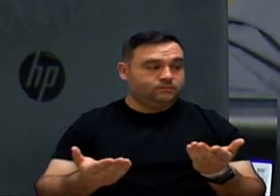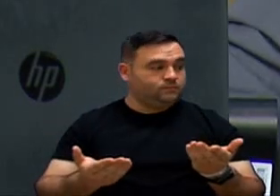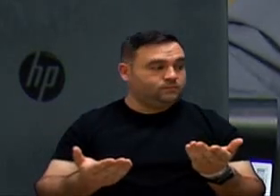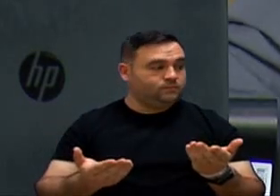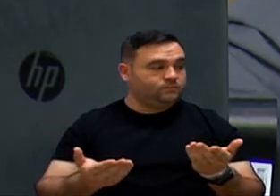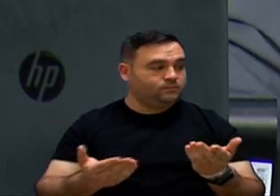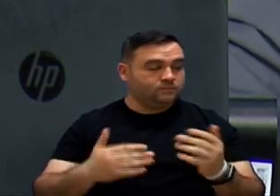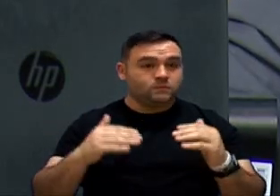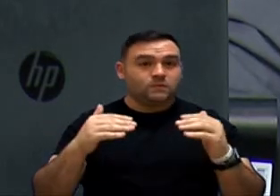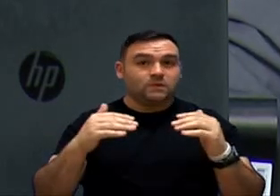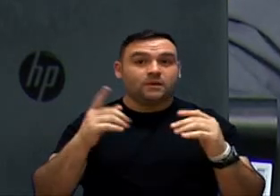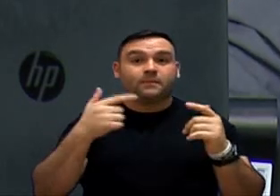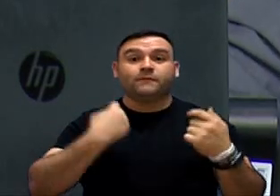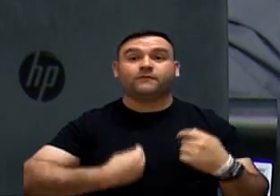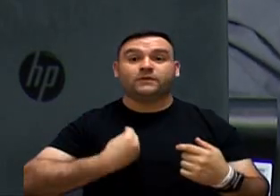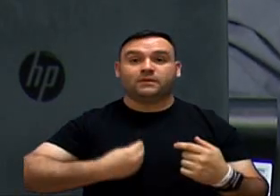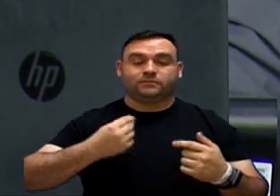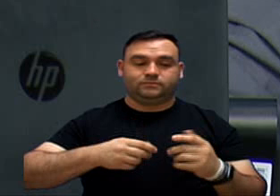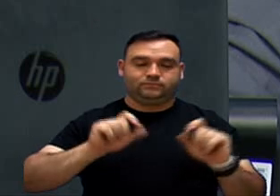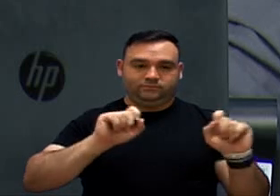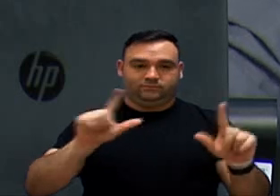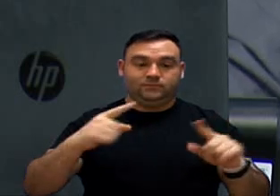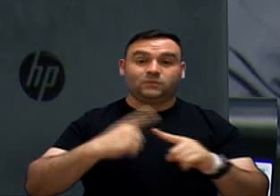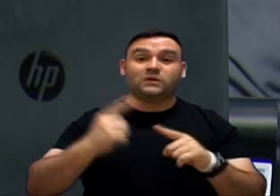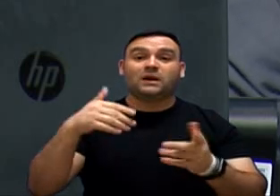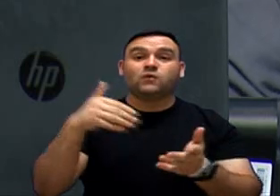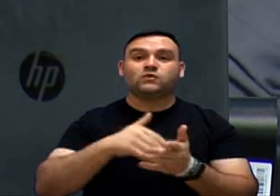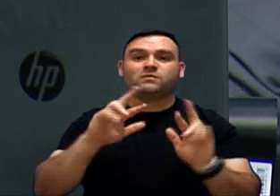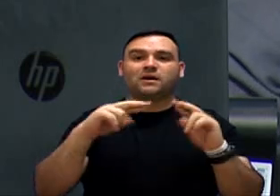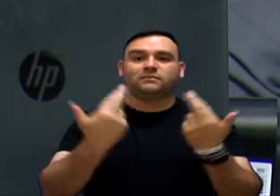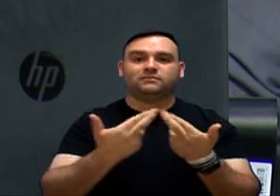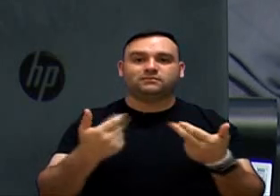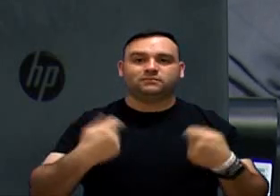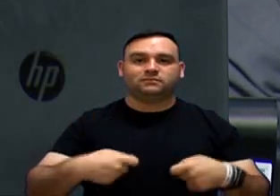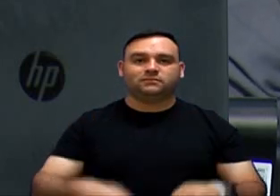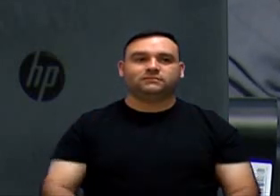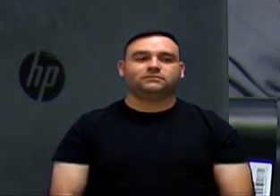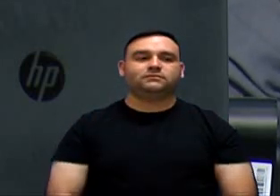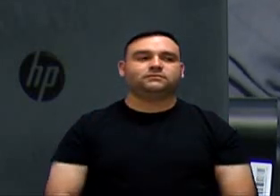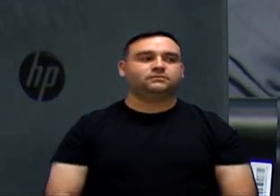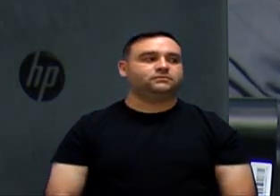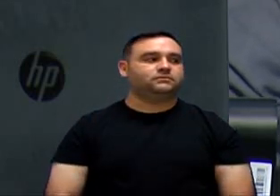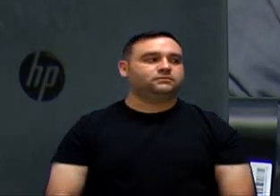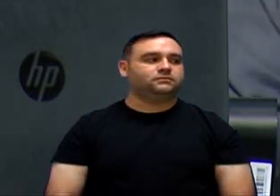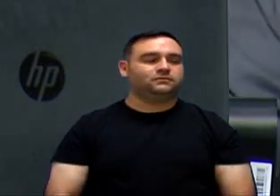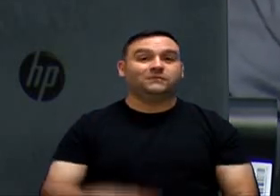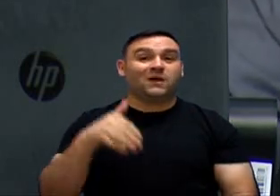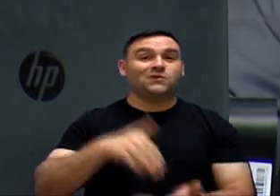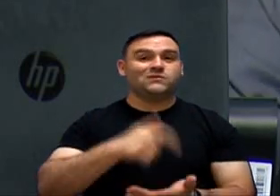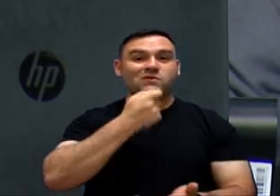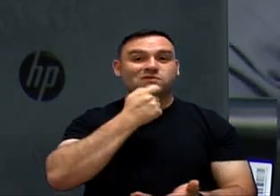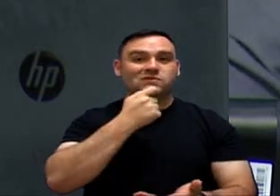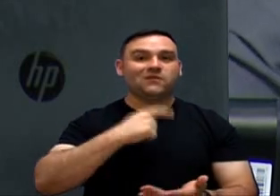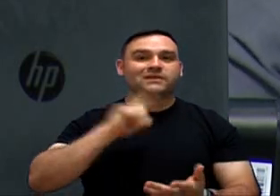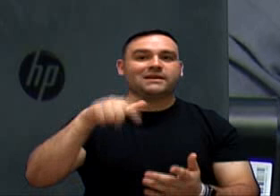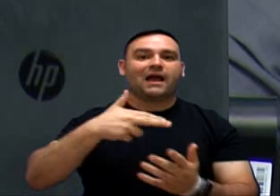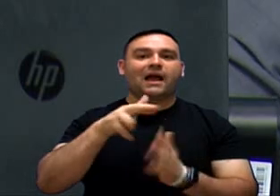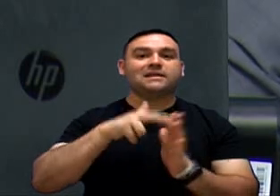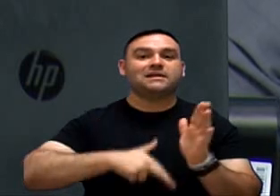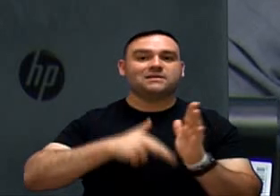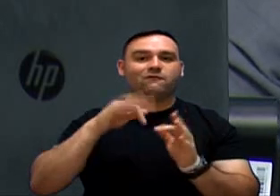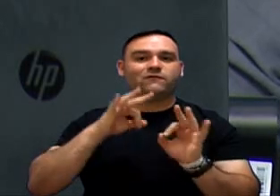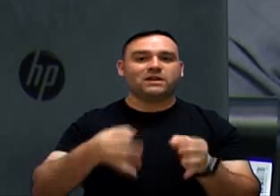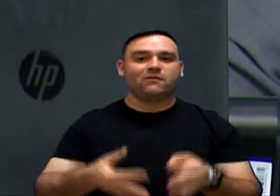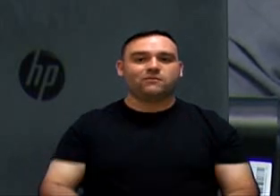a confirmação no painel para que nós possamos entrar na última sessão. A última ainda não, depois ainda tem